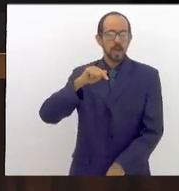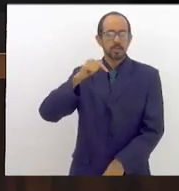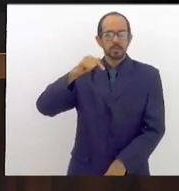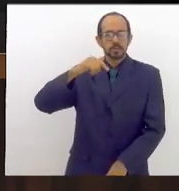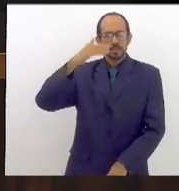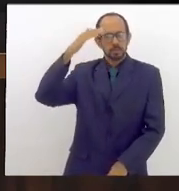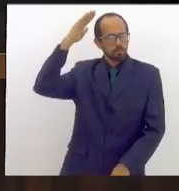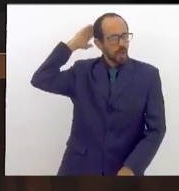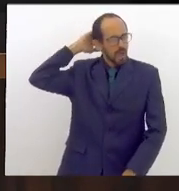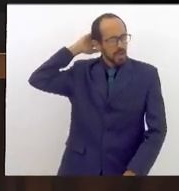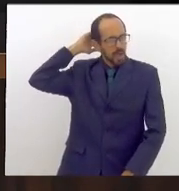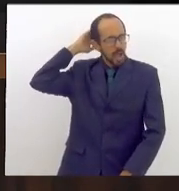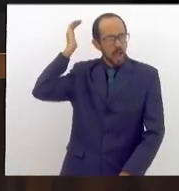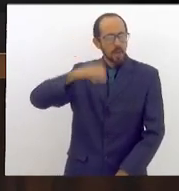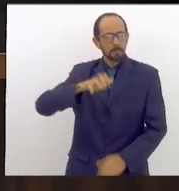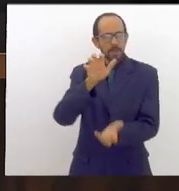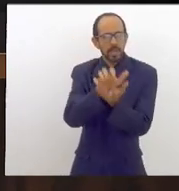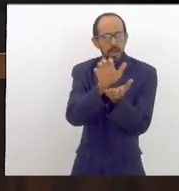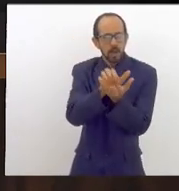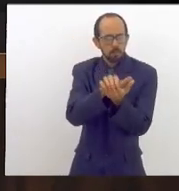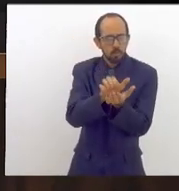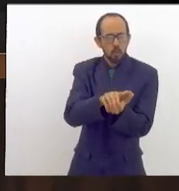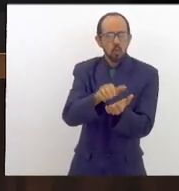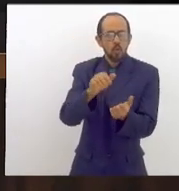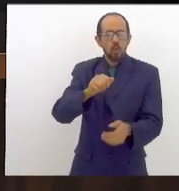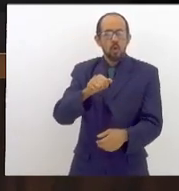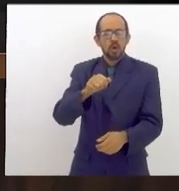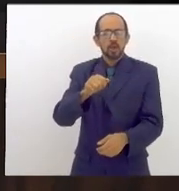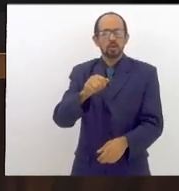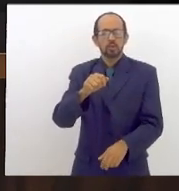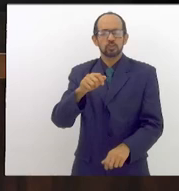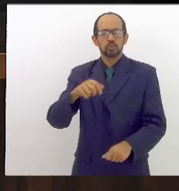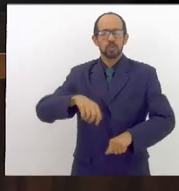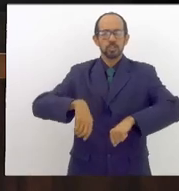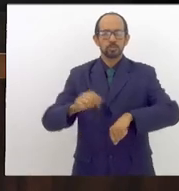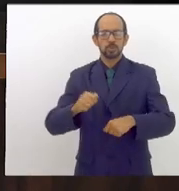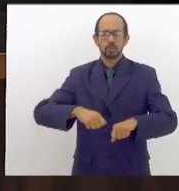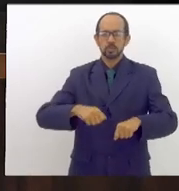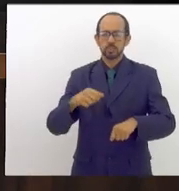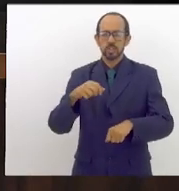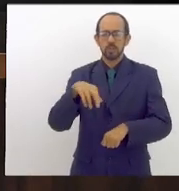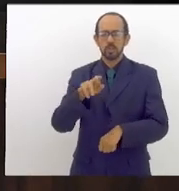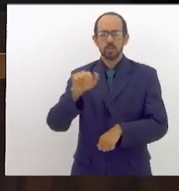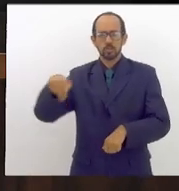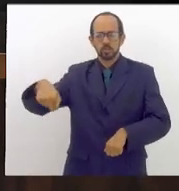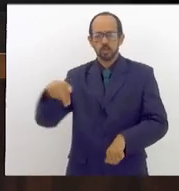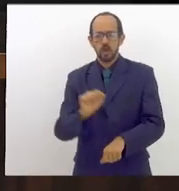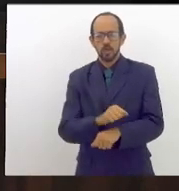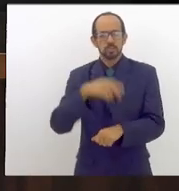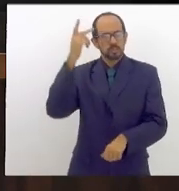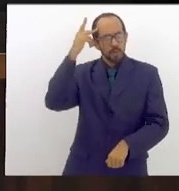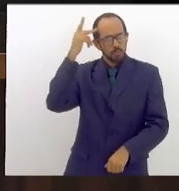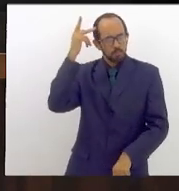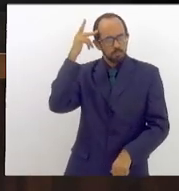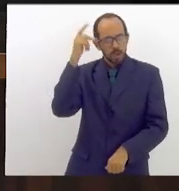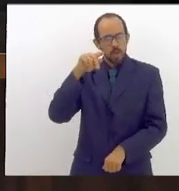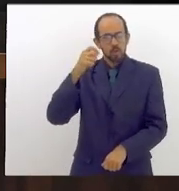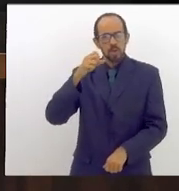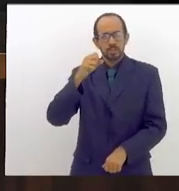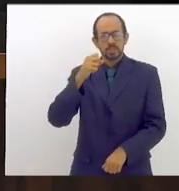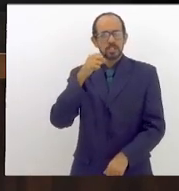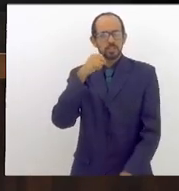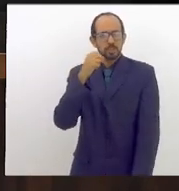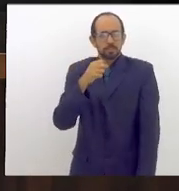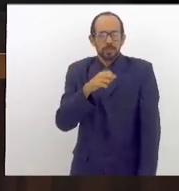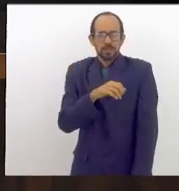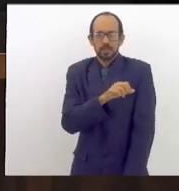Paraná Pernambuco Piauí Rio Grande do Norte Rio Grande do Sul Rondônia Roraima Santa Catarina São Paulo Sergipe Tocantins Distrito Federal